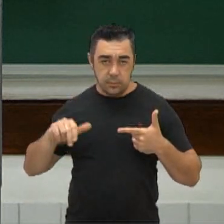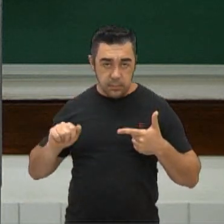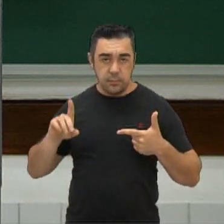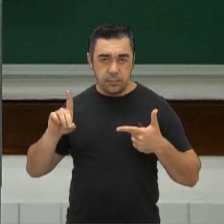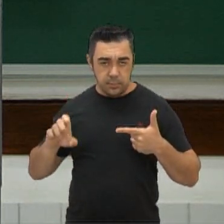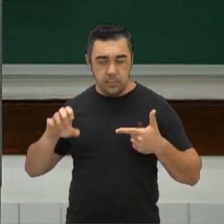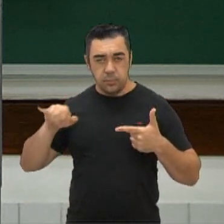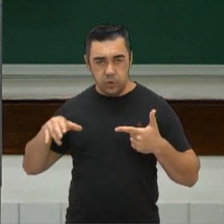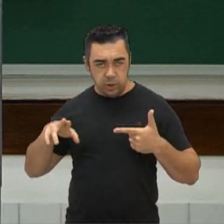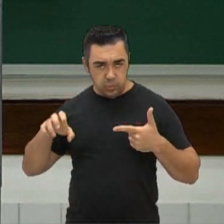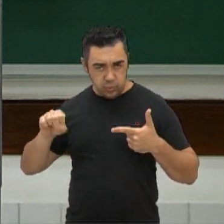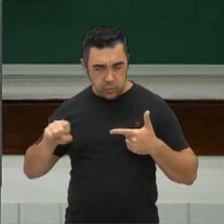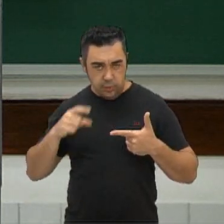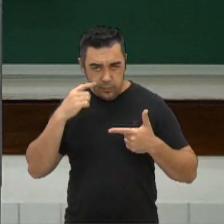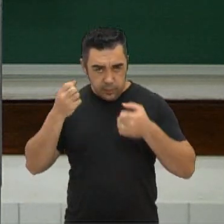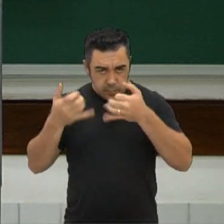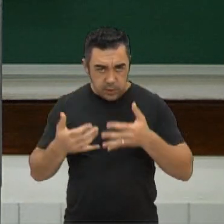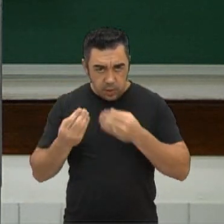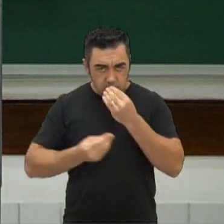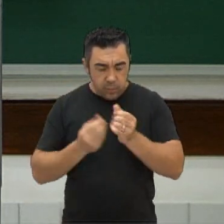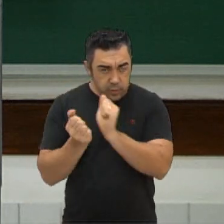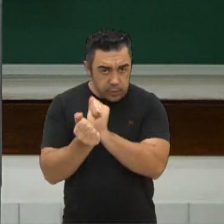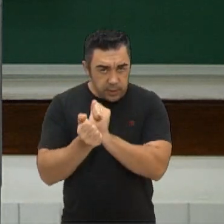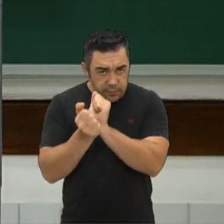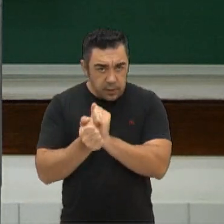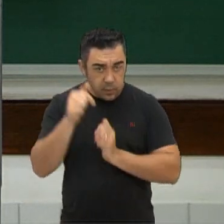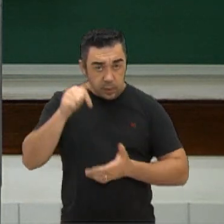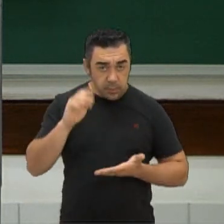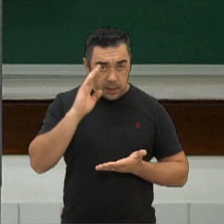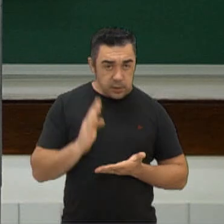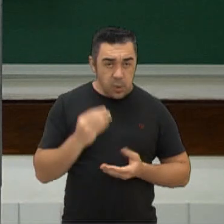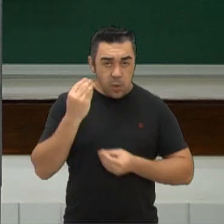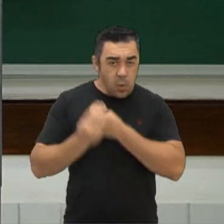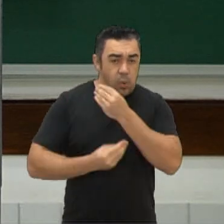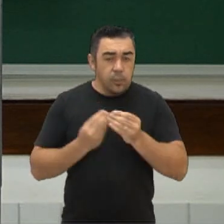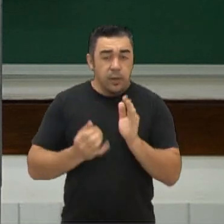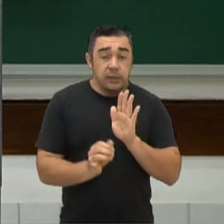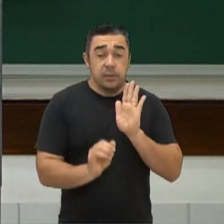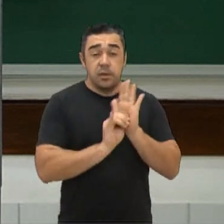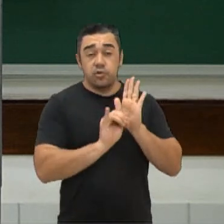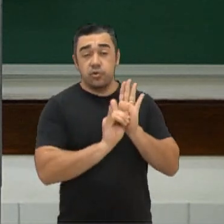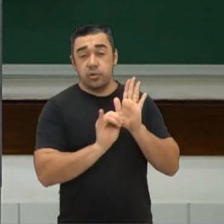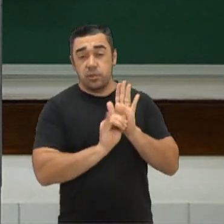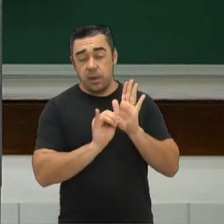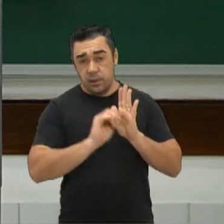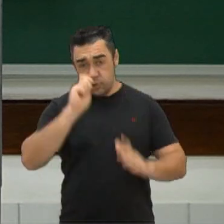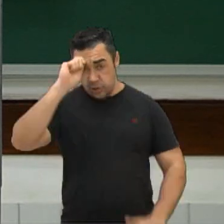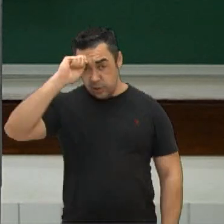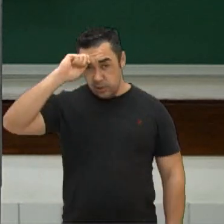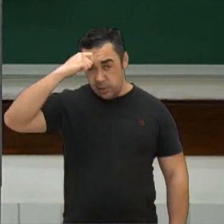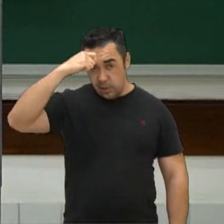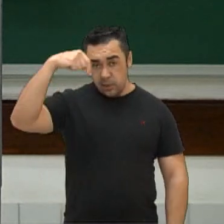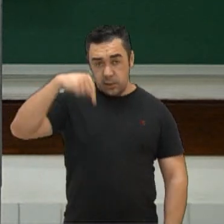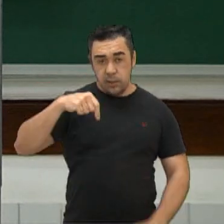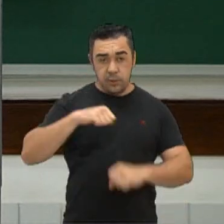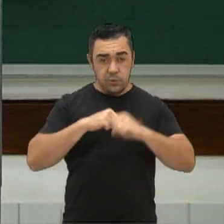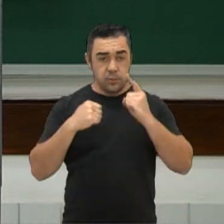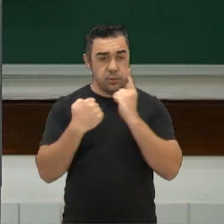Brasil. Vamos falar um pouquinho sobre esse processo de escravidão e sobre a construção dessa identidade negra na sociedade